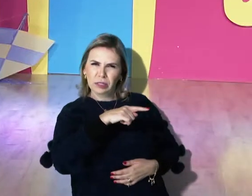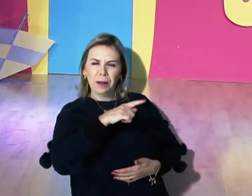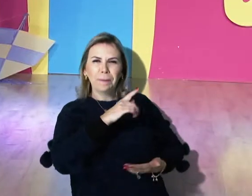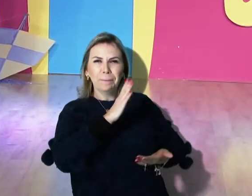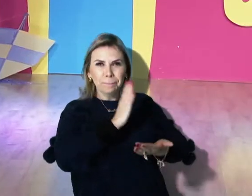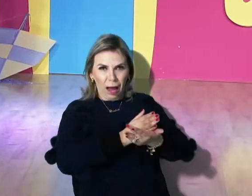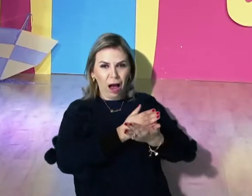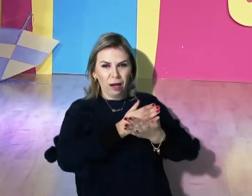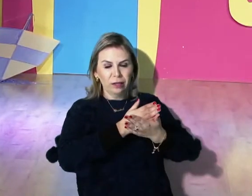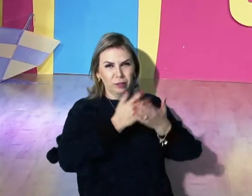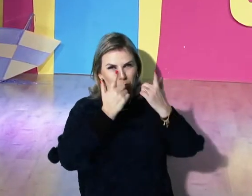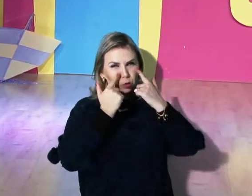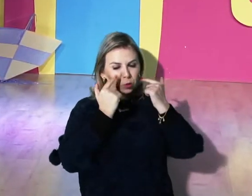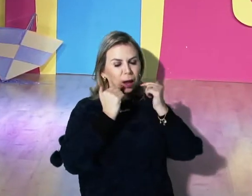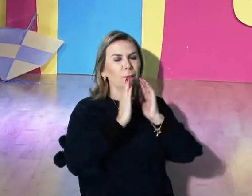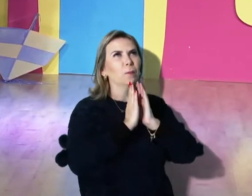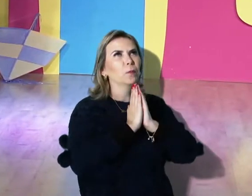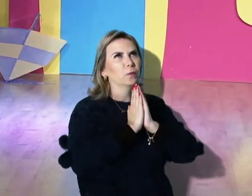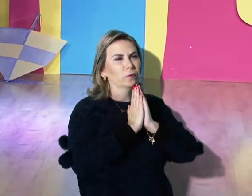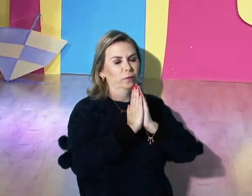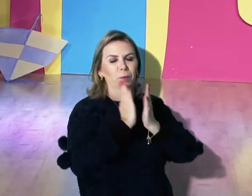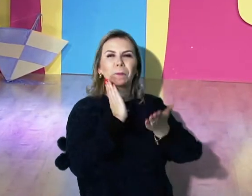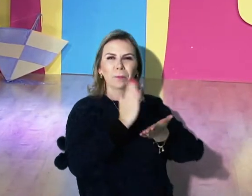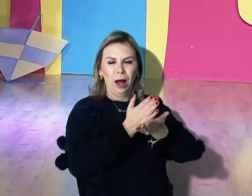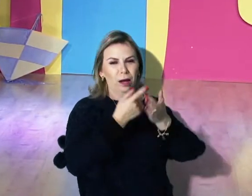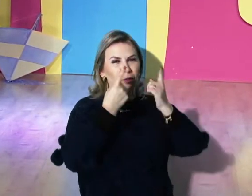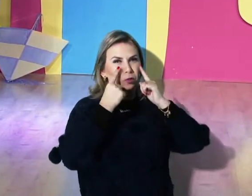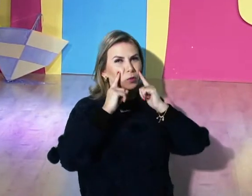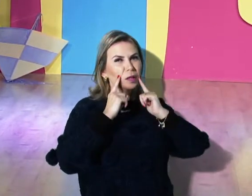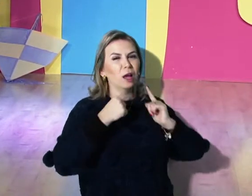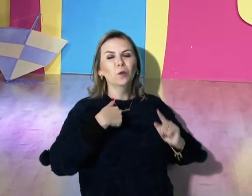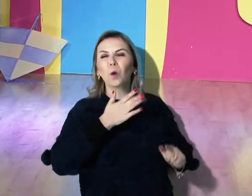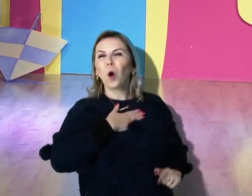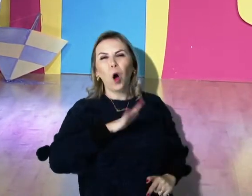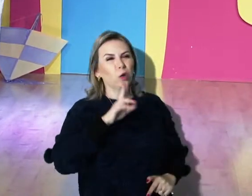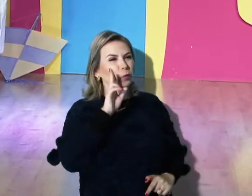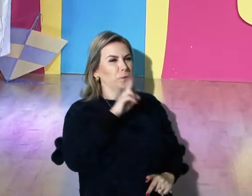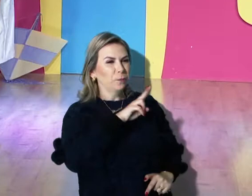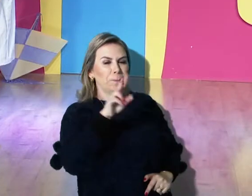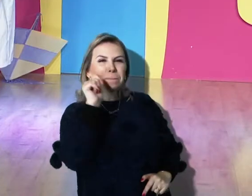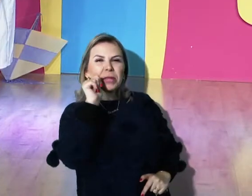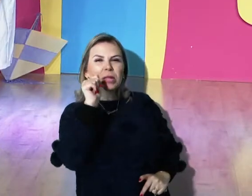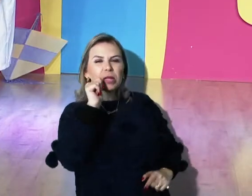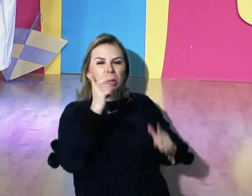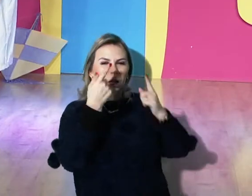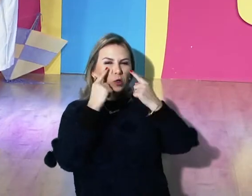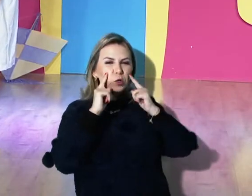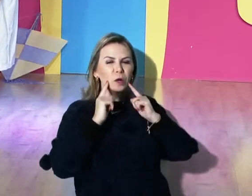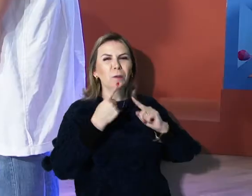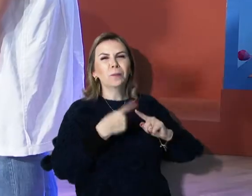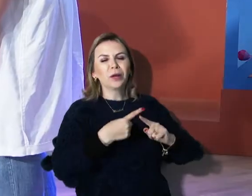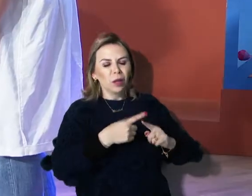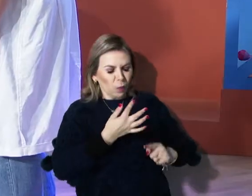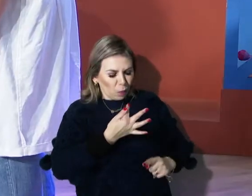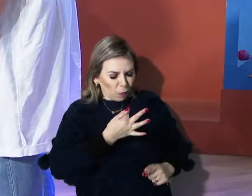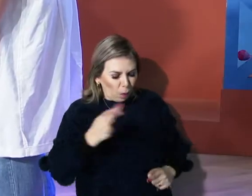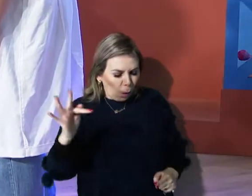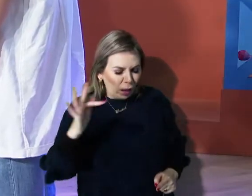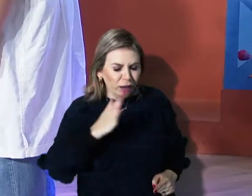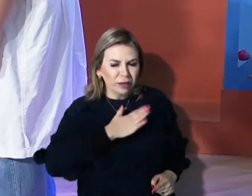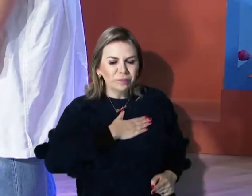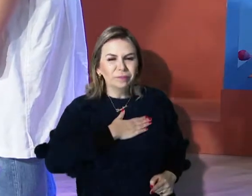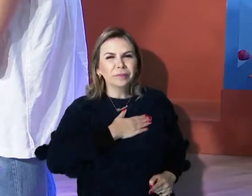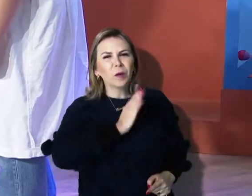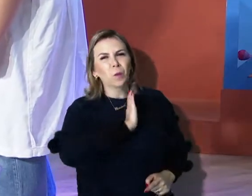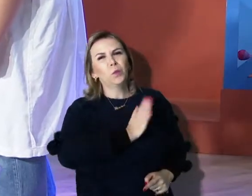Você pode parar de chorar, por favorzinho, porque... Eu não posso ver menina chorar, porque eu... Dói muito